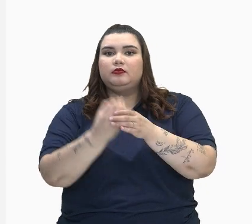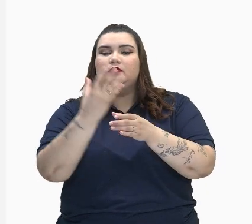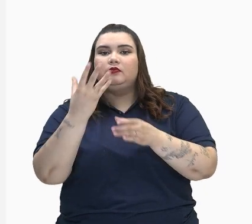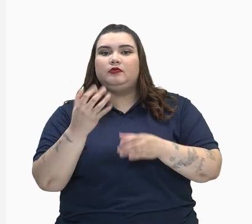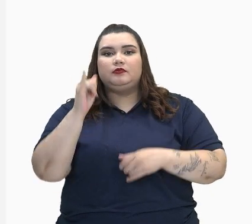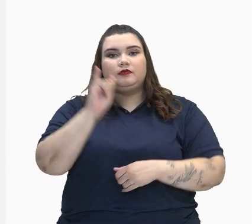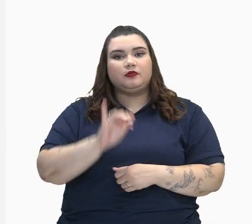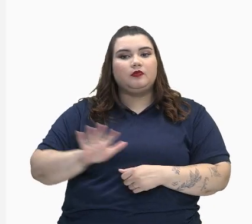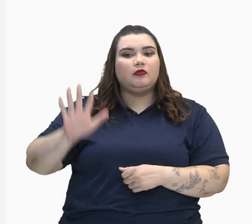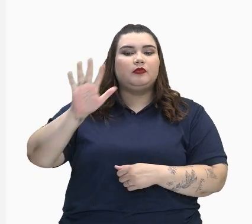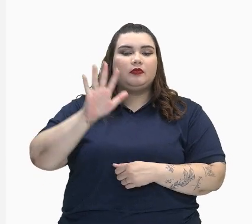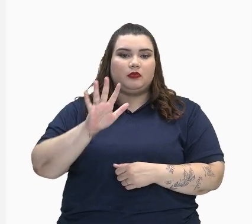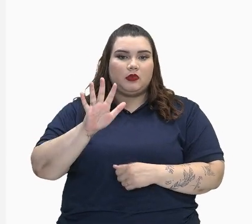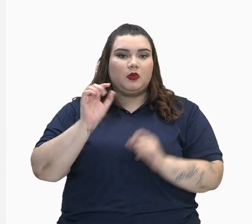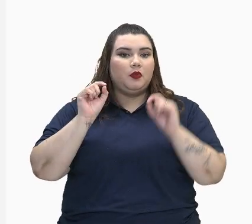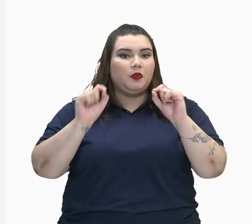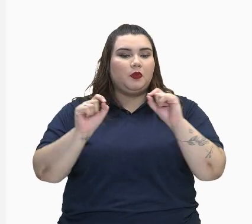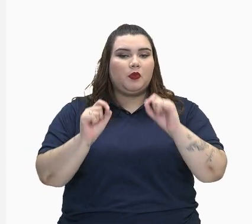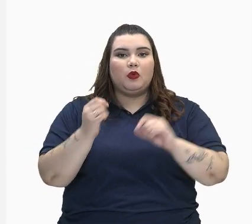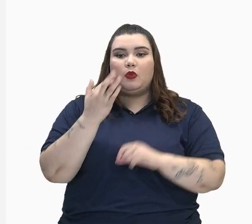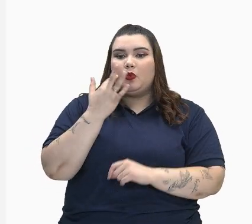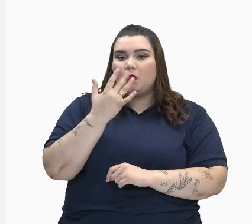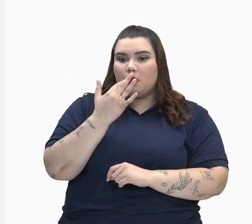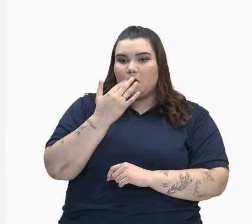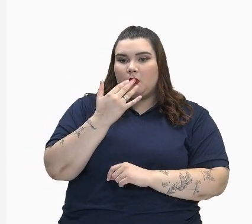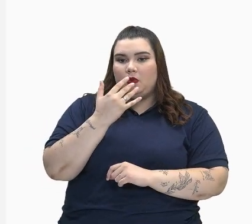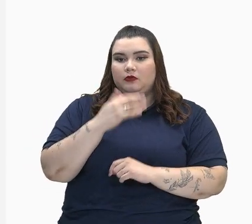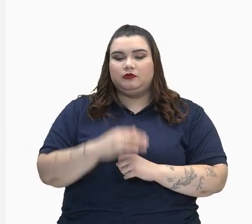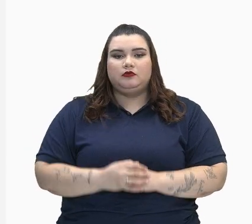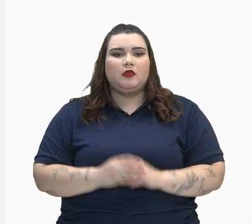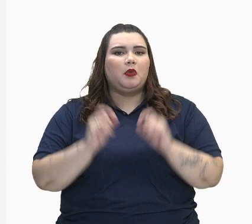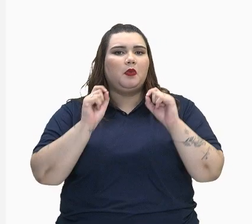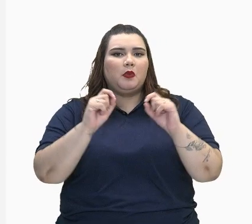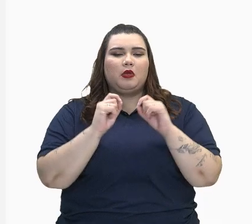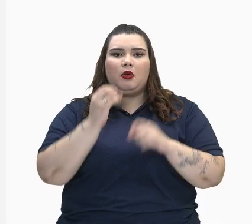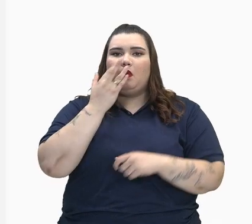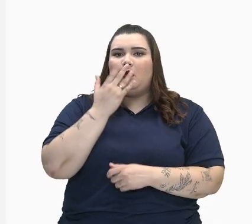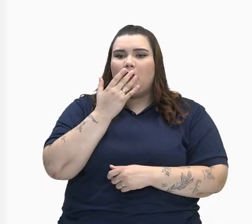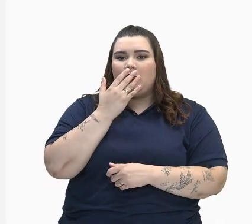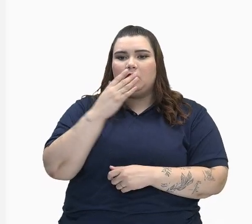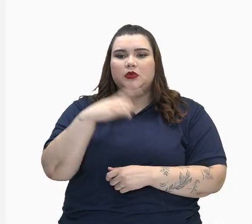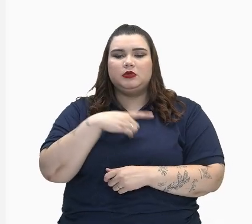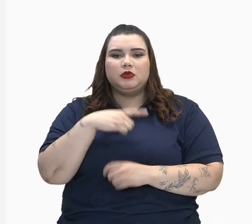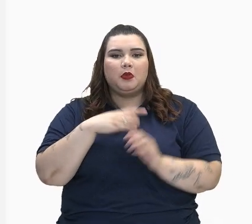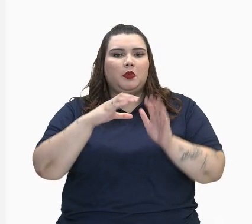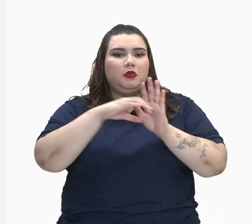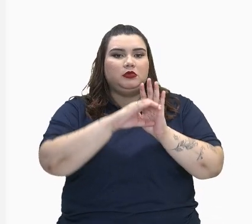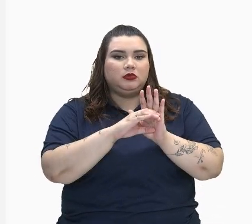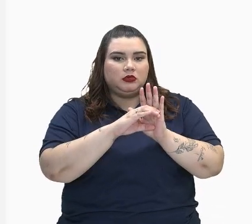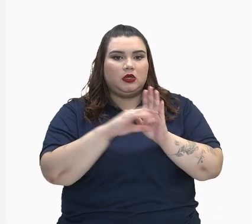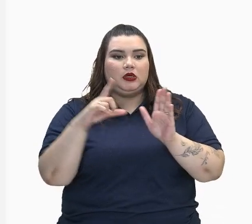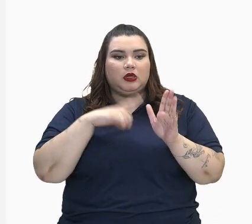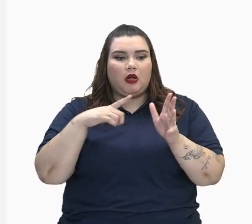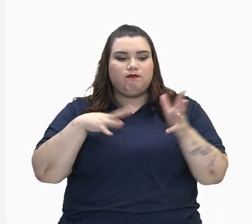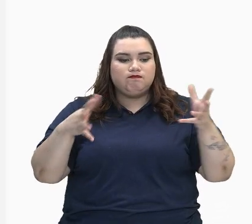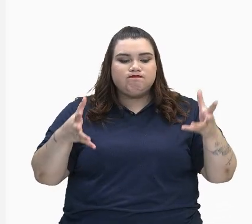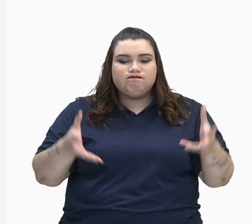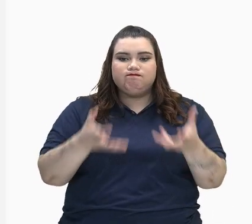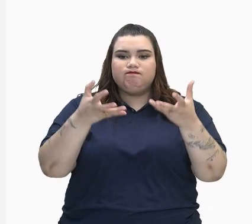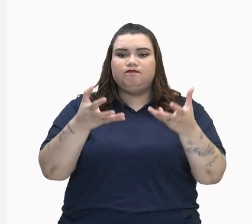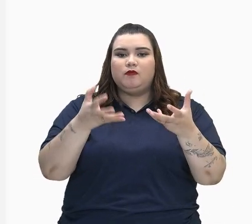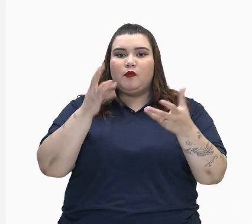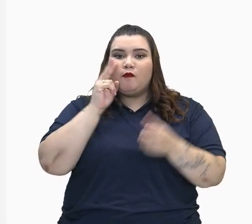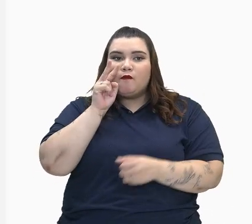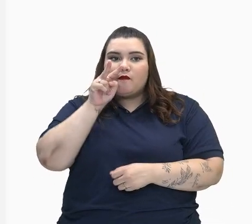uma imagem, que é a cor. O que essa cor ela tem como conceito? Ela traz vida